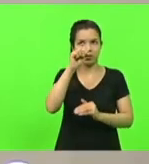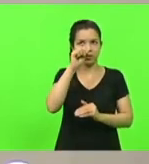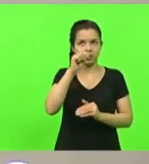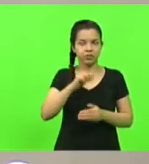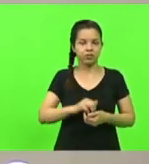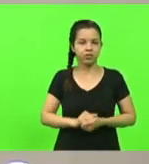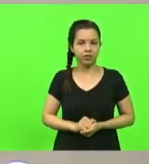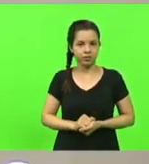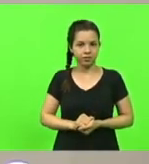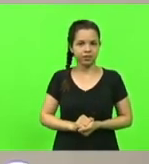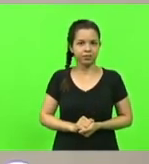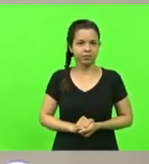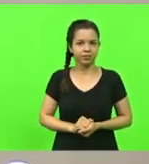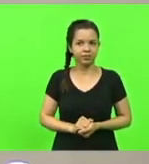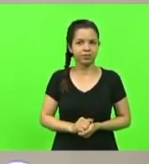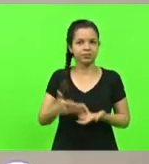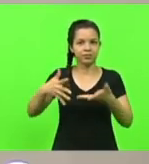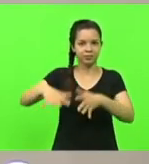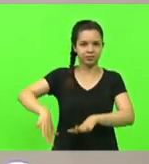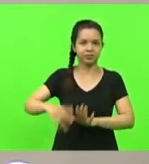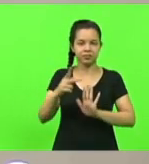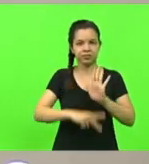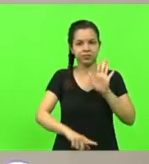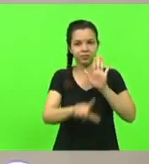Está rejeitado o projeto de lei.